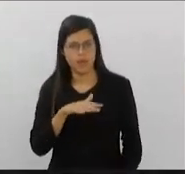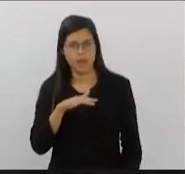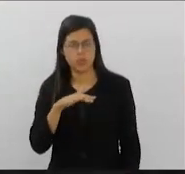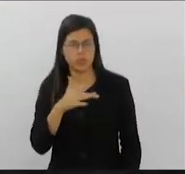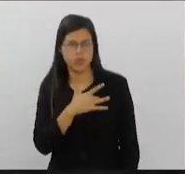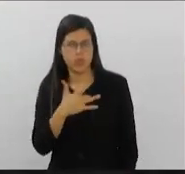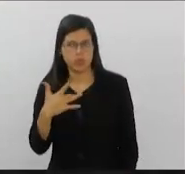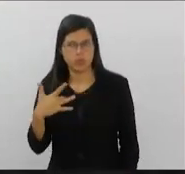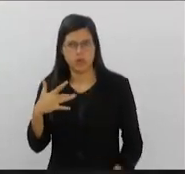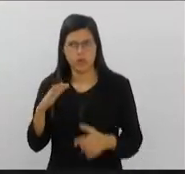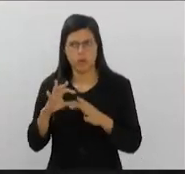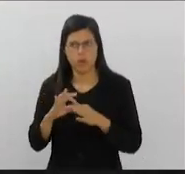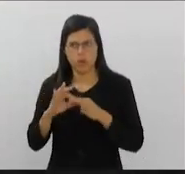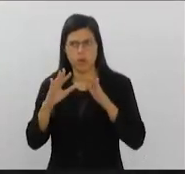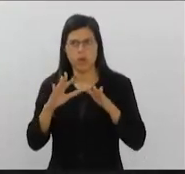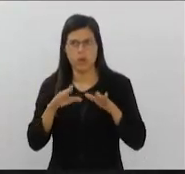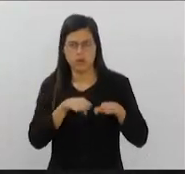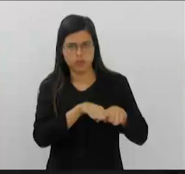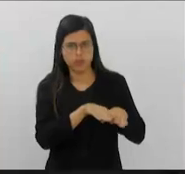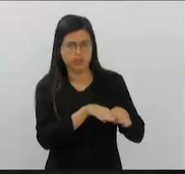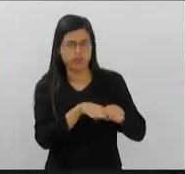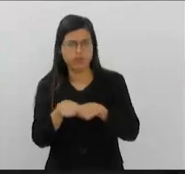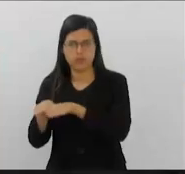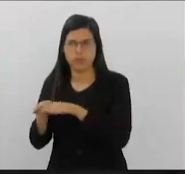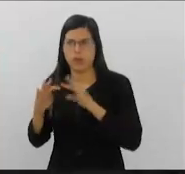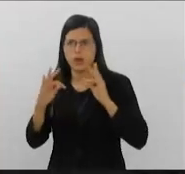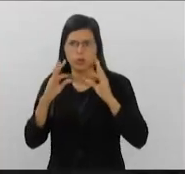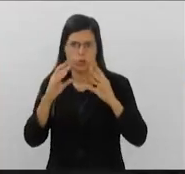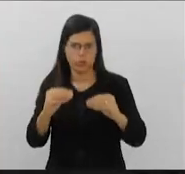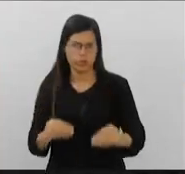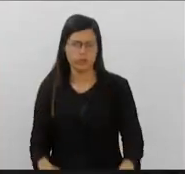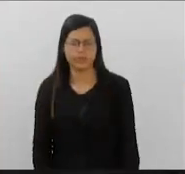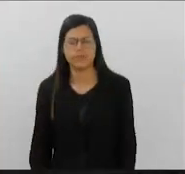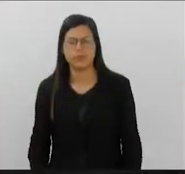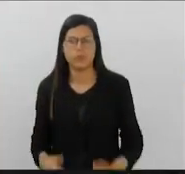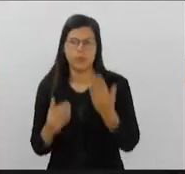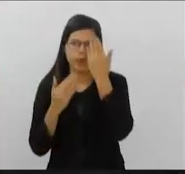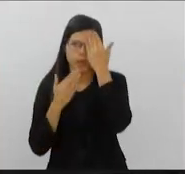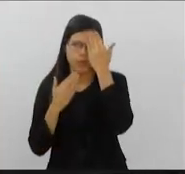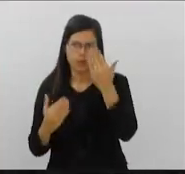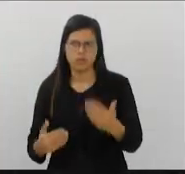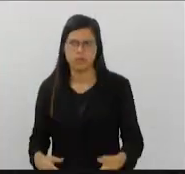saudável, livre, equânime, para todas, todos e todos. Muito obrigada.